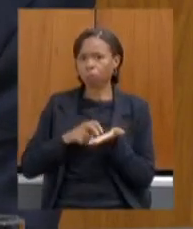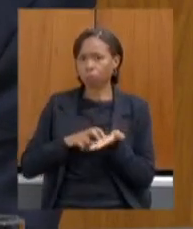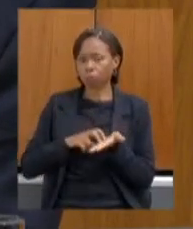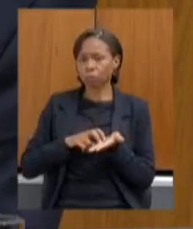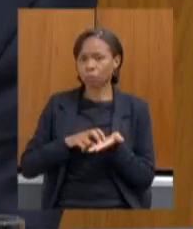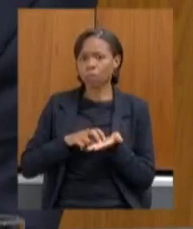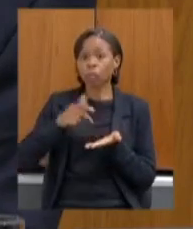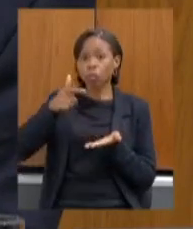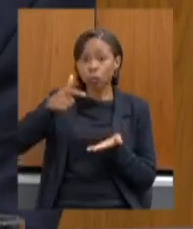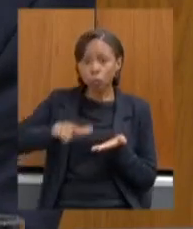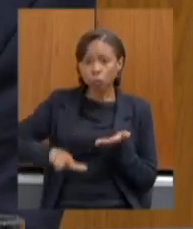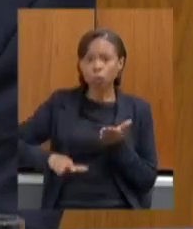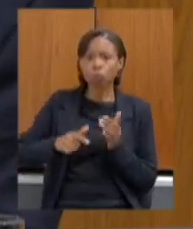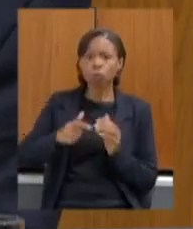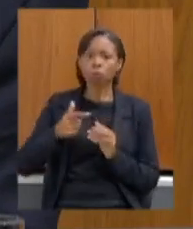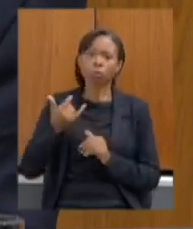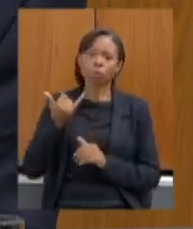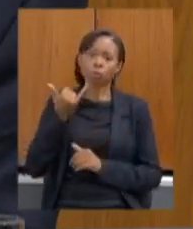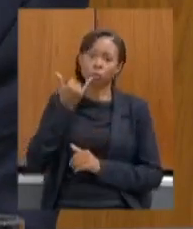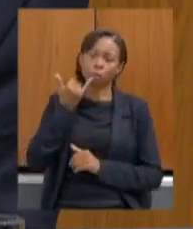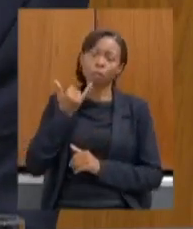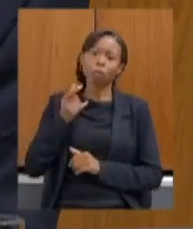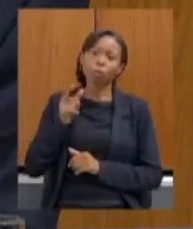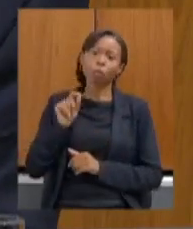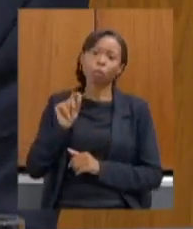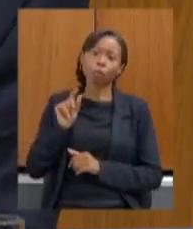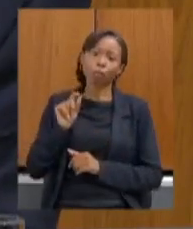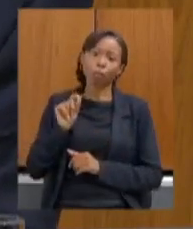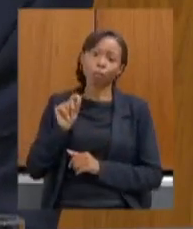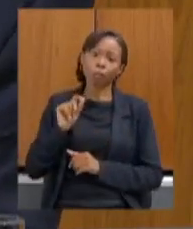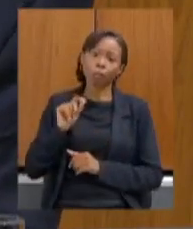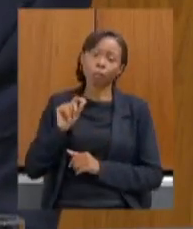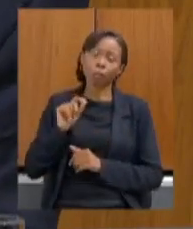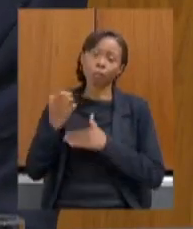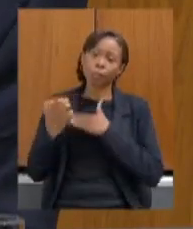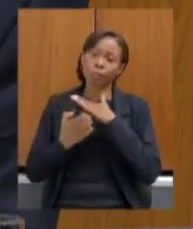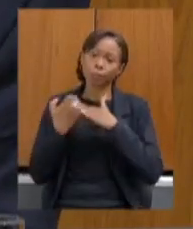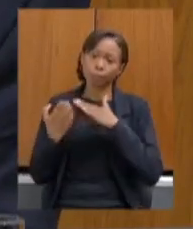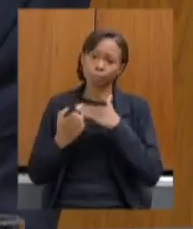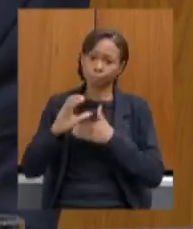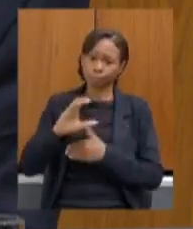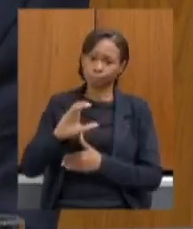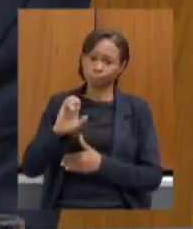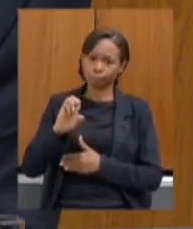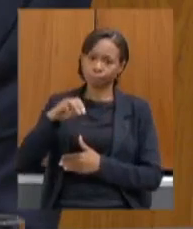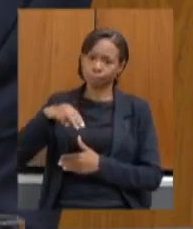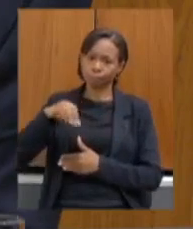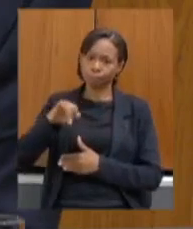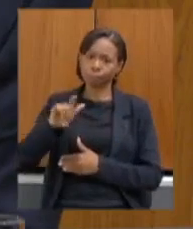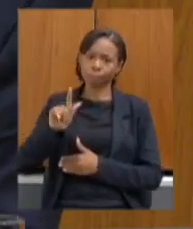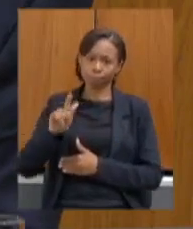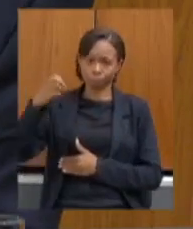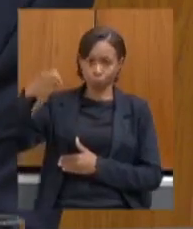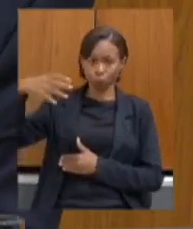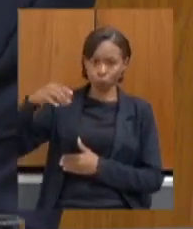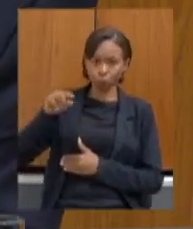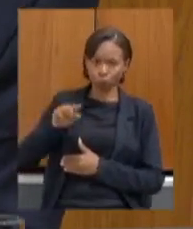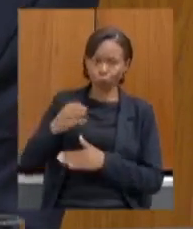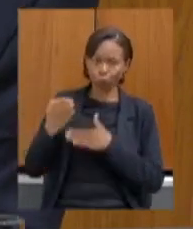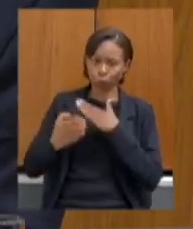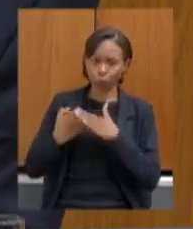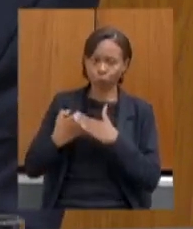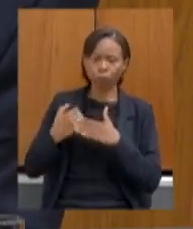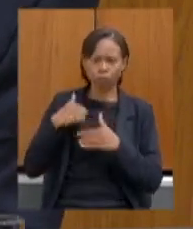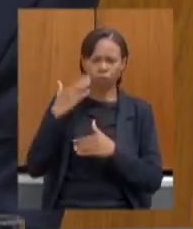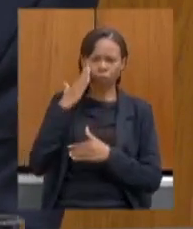sobre a questão da CEMIG. Eu sei de todas as dificuldades, da boa vontade do governador, mas